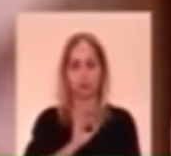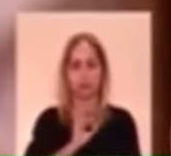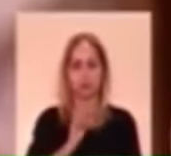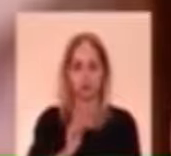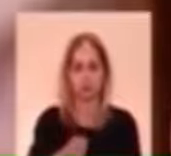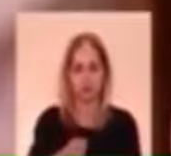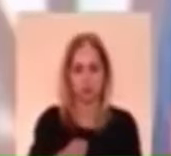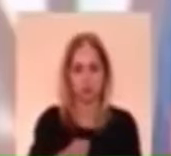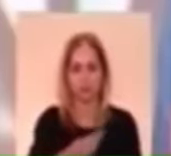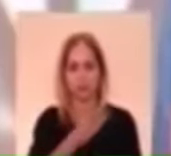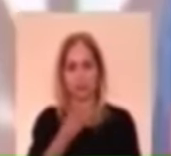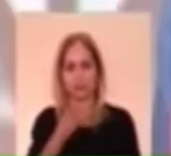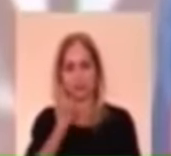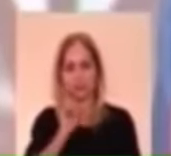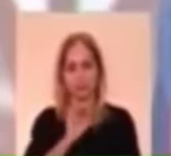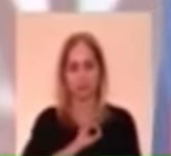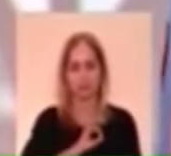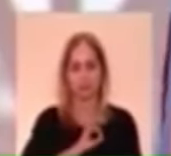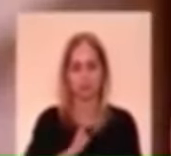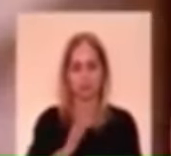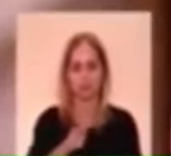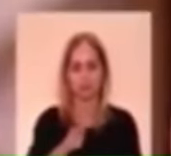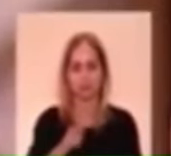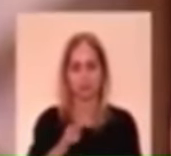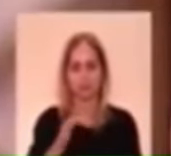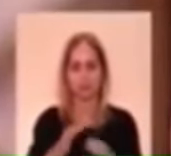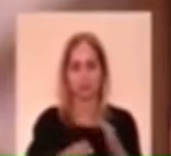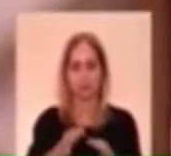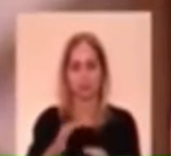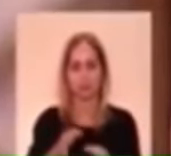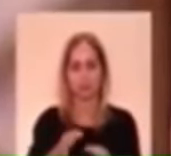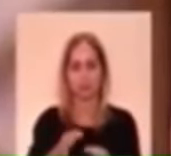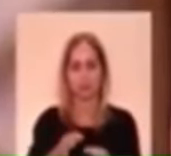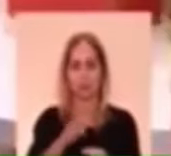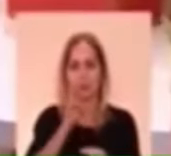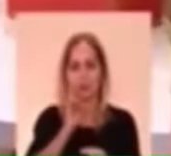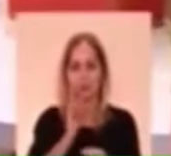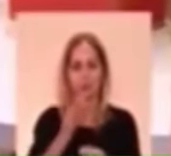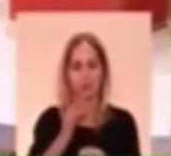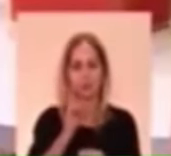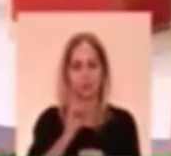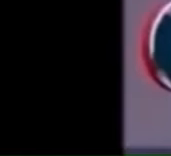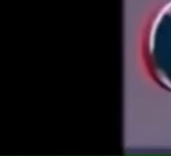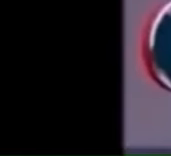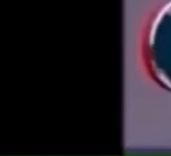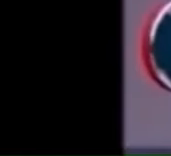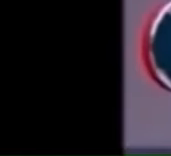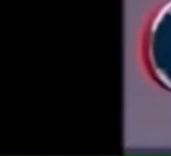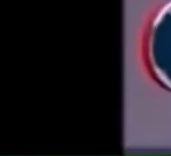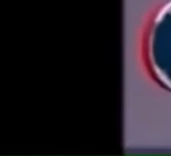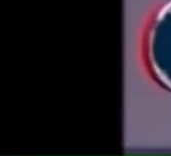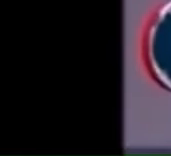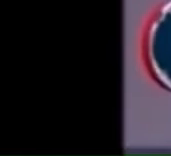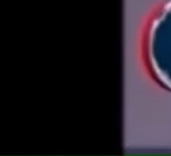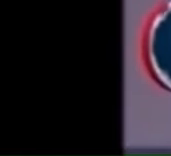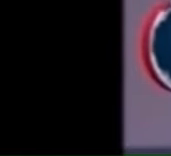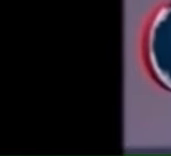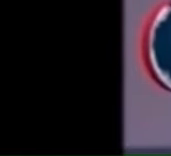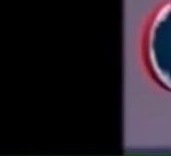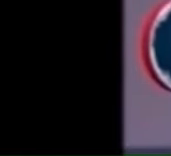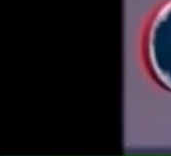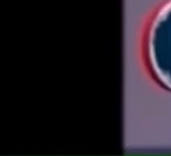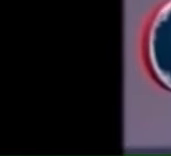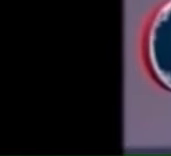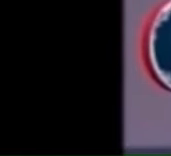com a vantagem de não se pagar bilhete e muitas dessas situações eh a que assistiu eh muitas vezes enquanto os